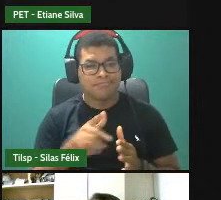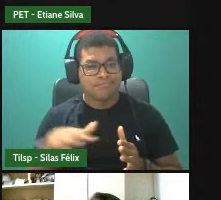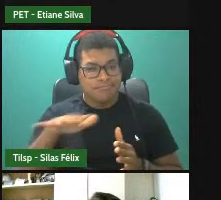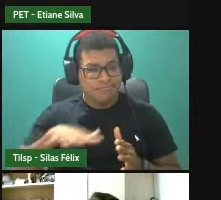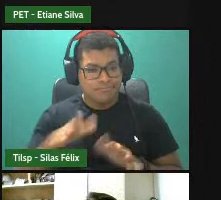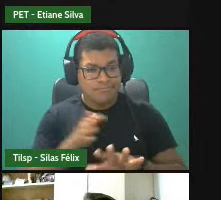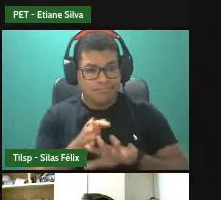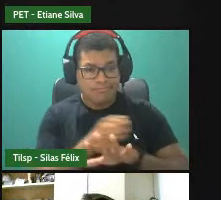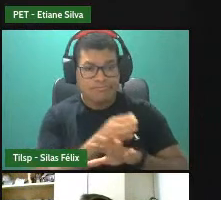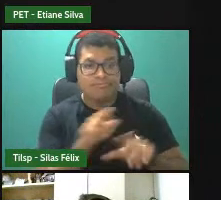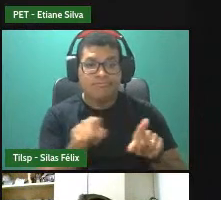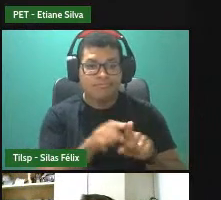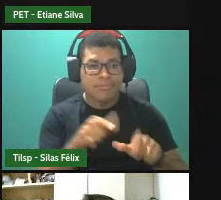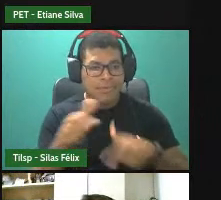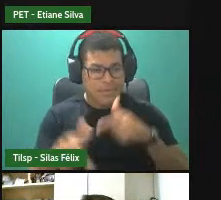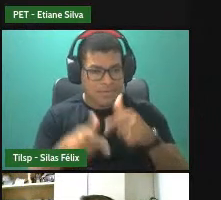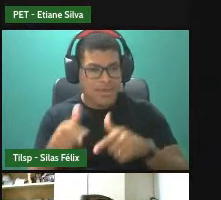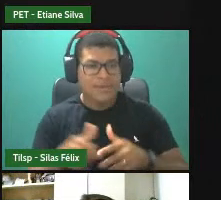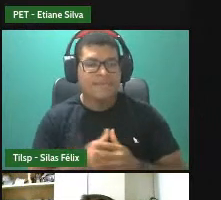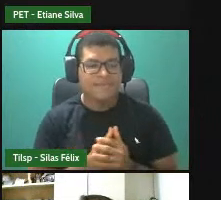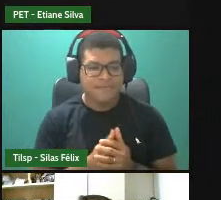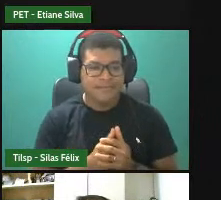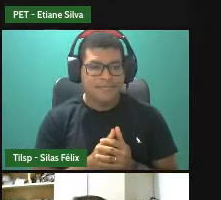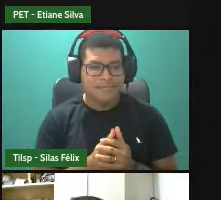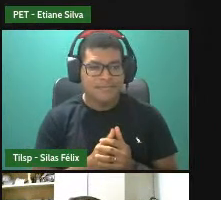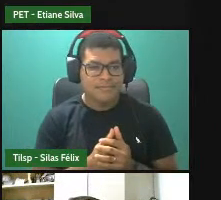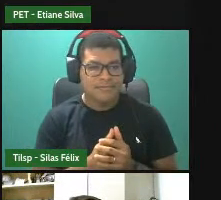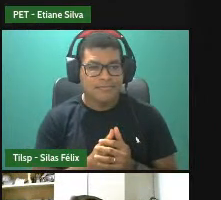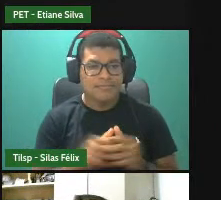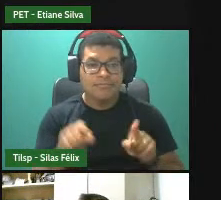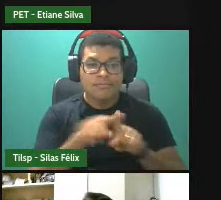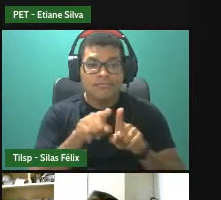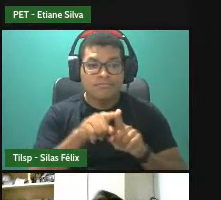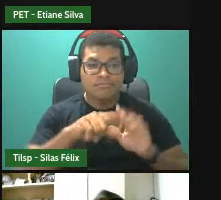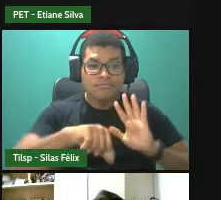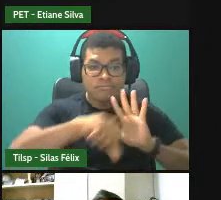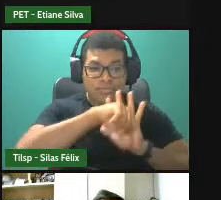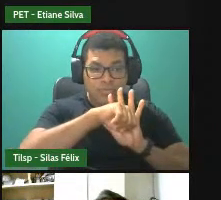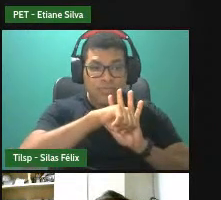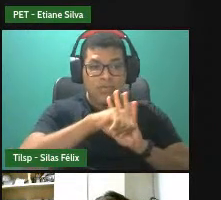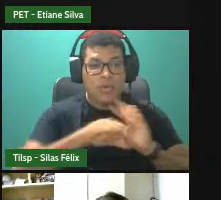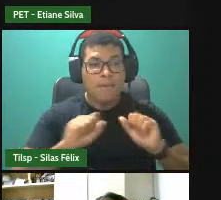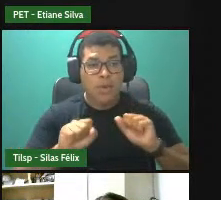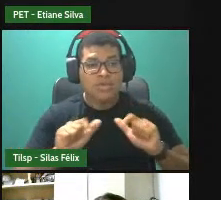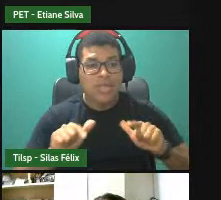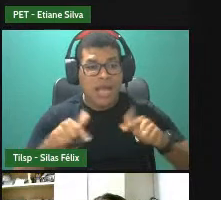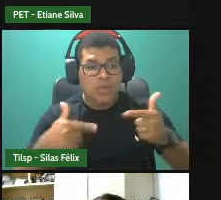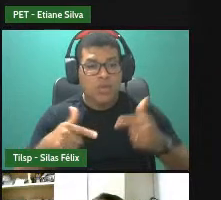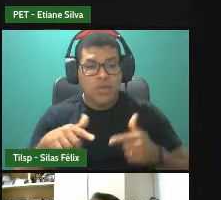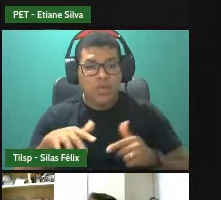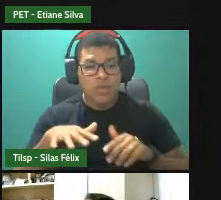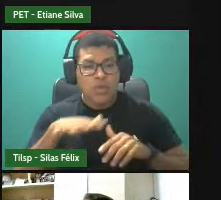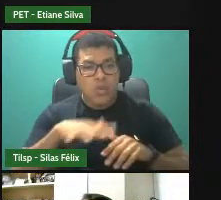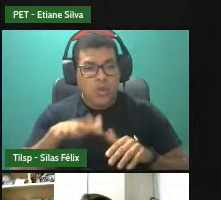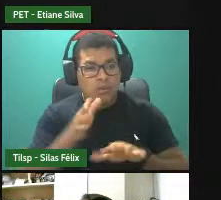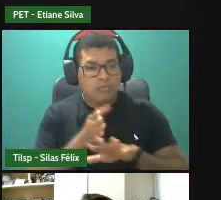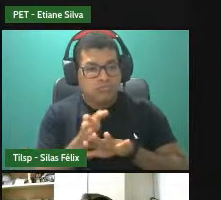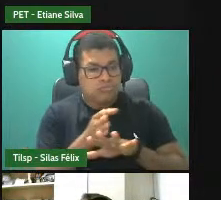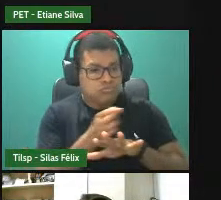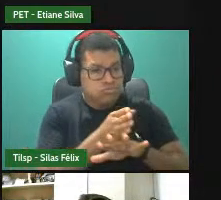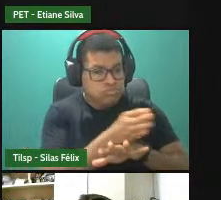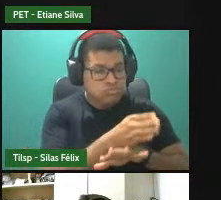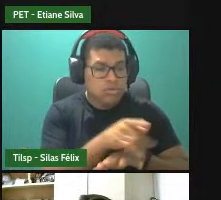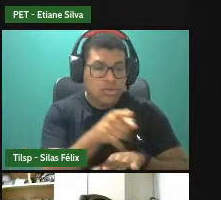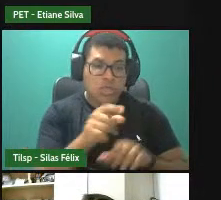se trabalhar. Na criminalística, né, pode-se atuar em segmentos muito diversos, tá, gente? Então, por exemplo, você